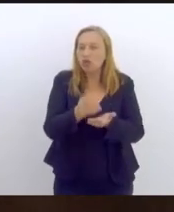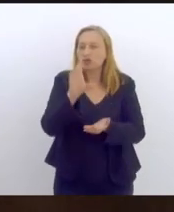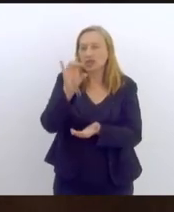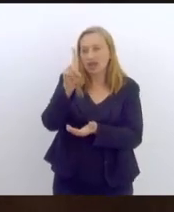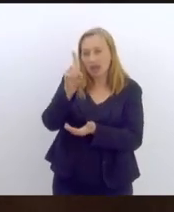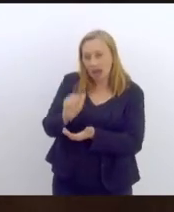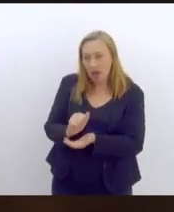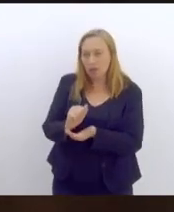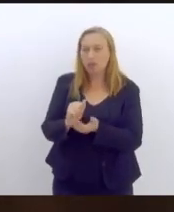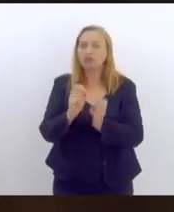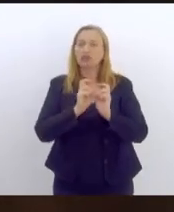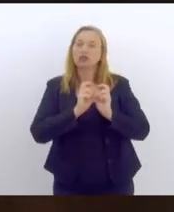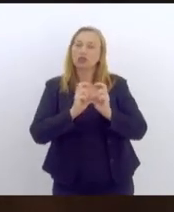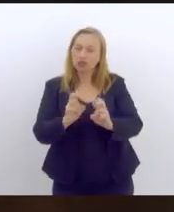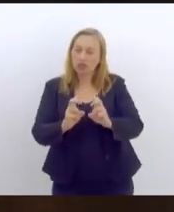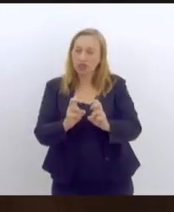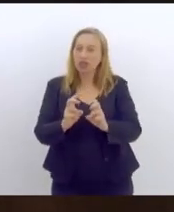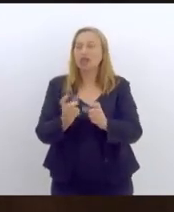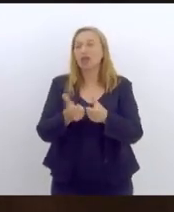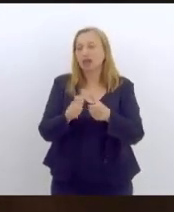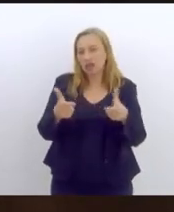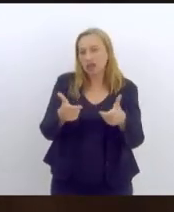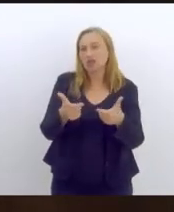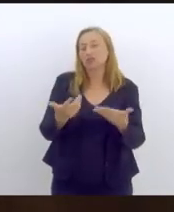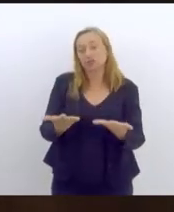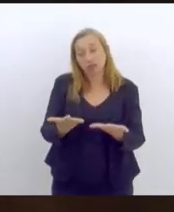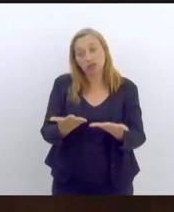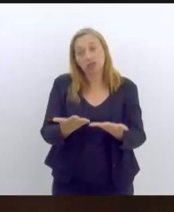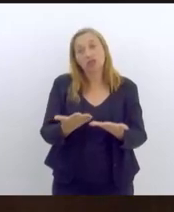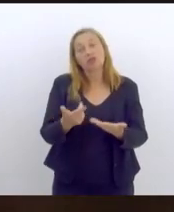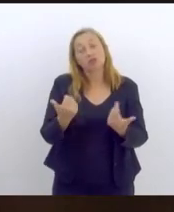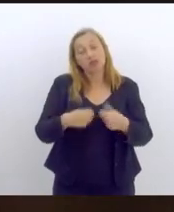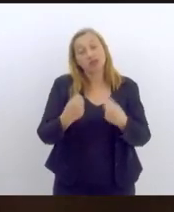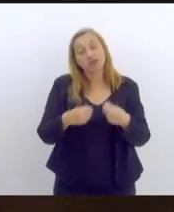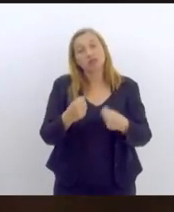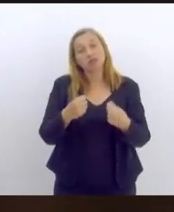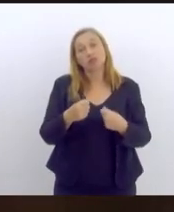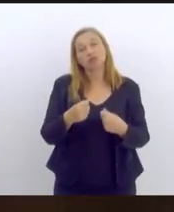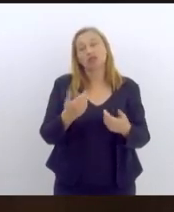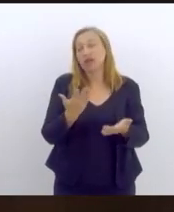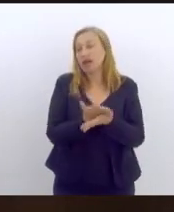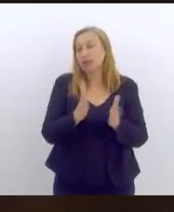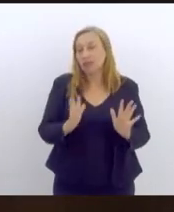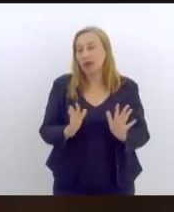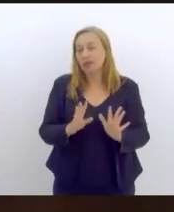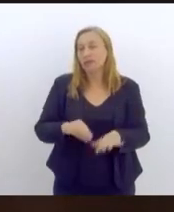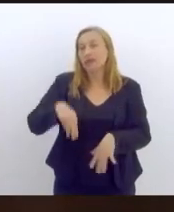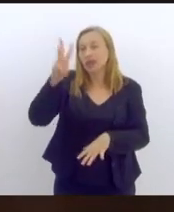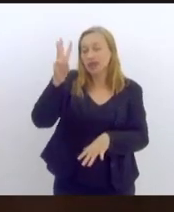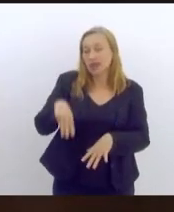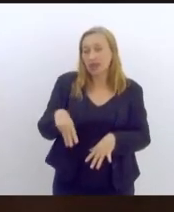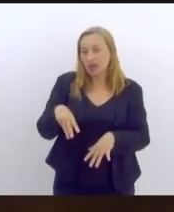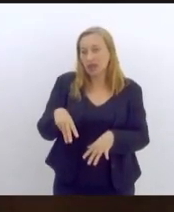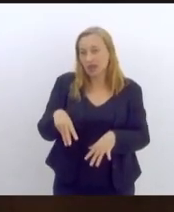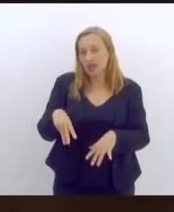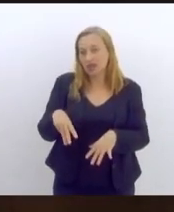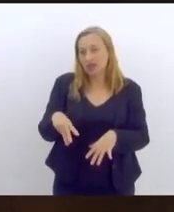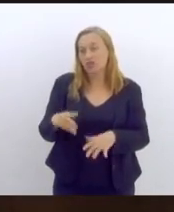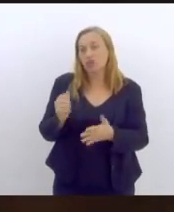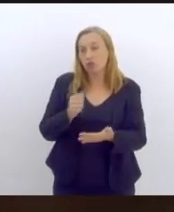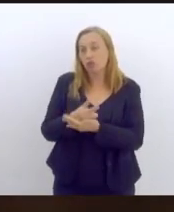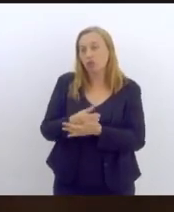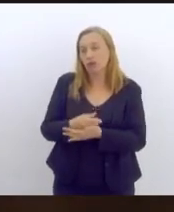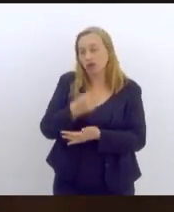na estação de trem, é muito grande e nós temos que acabar e coibir essas pessoas que